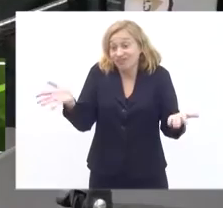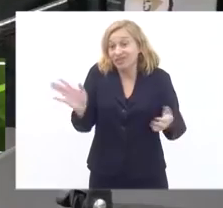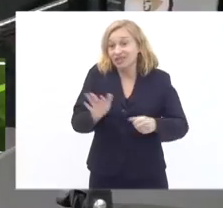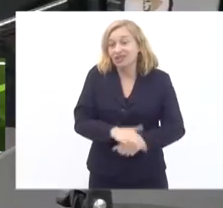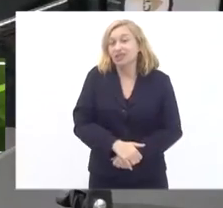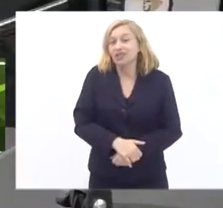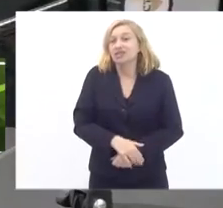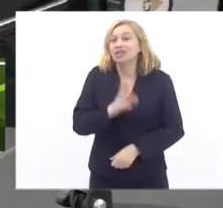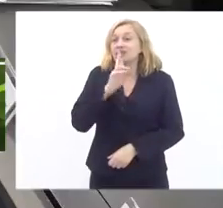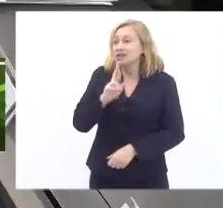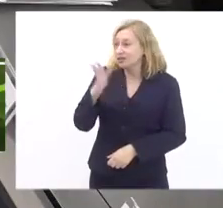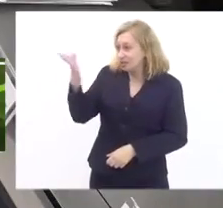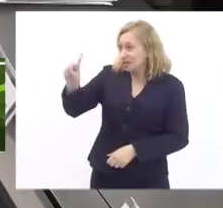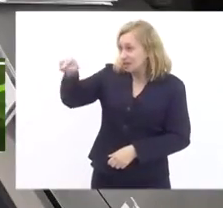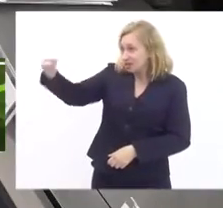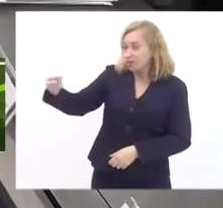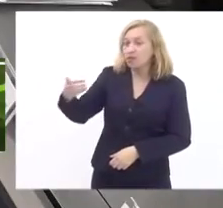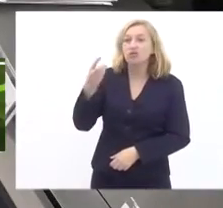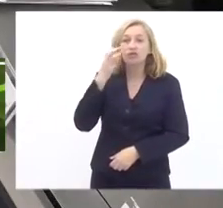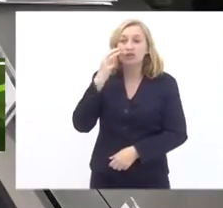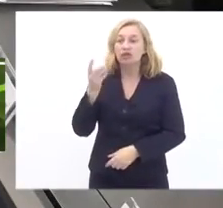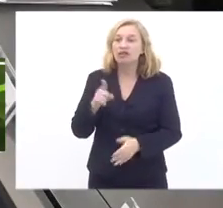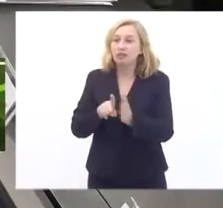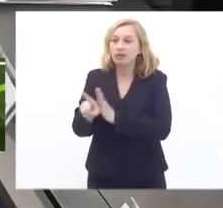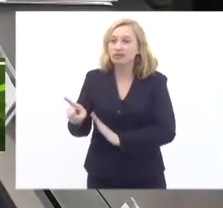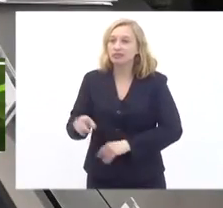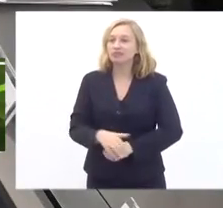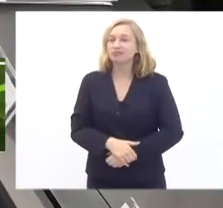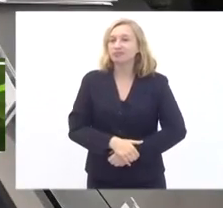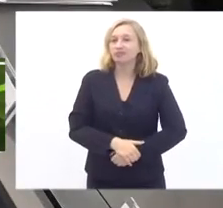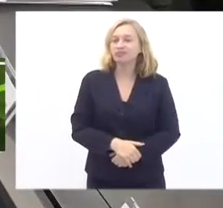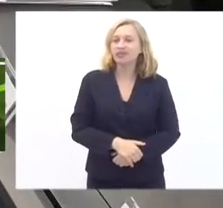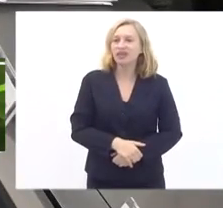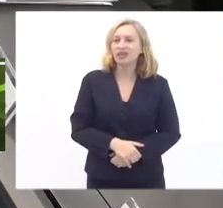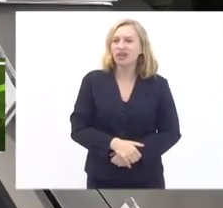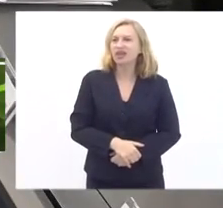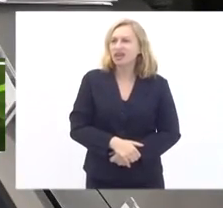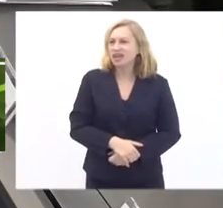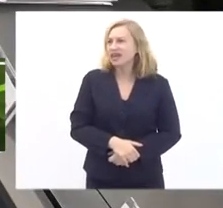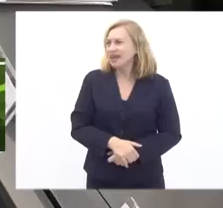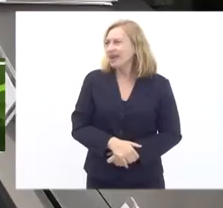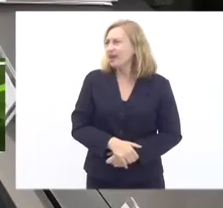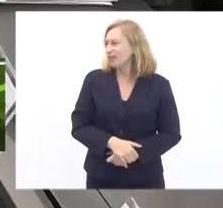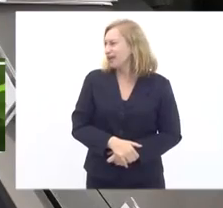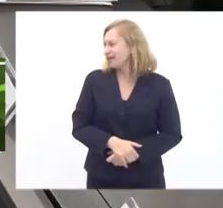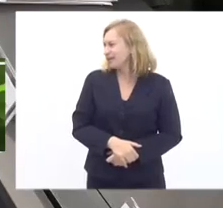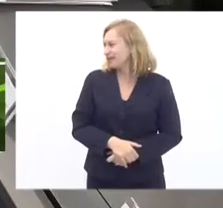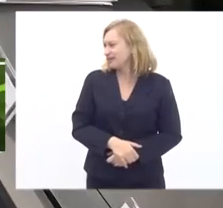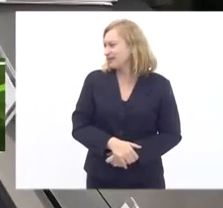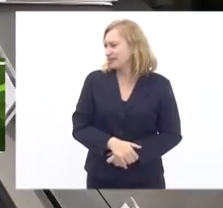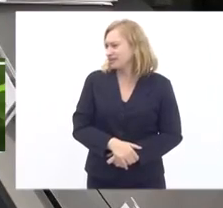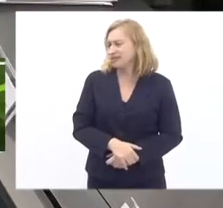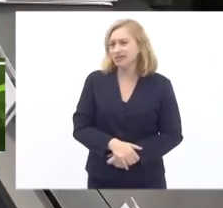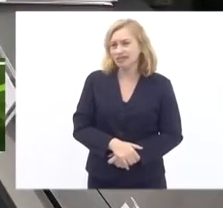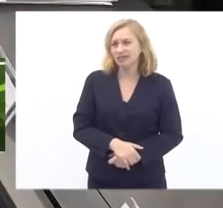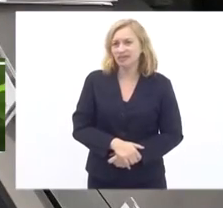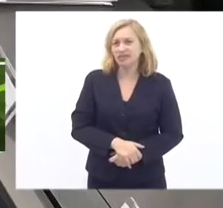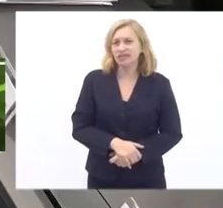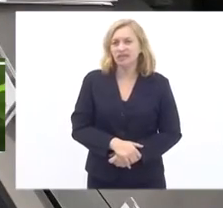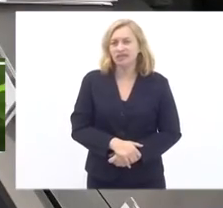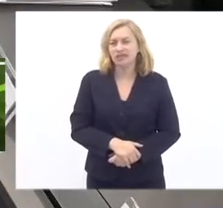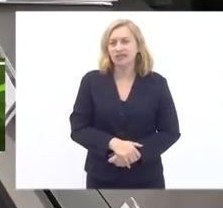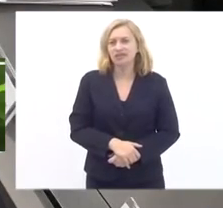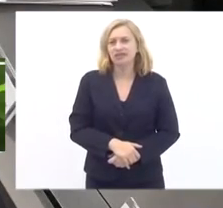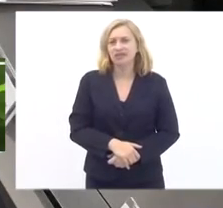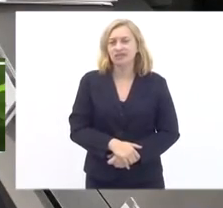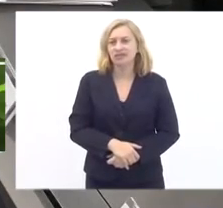Deixa ele responder, depois o Valdec tem as ponderações, algumas perguntas, alegações. Não, porque ainda falta uma questão minha, depois que ele acabar, que eu fiz para a Secretaria de Transporte.